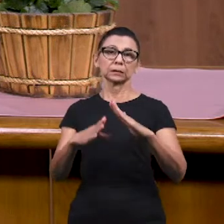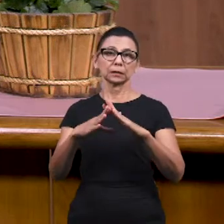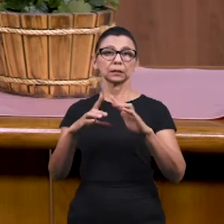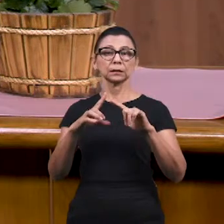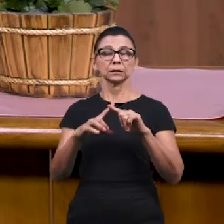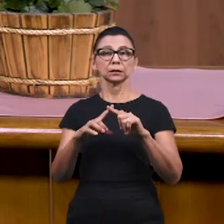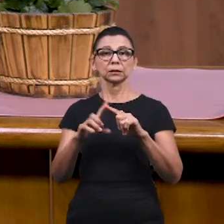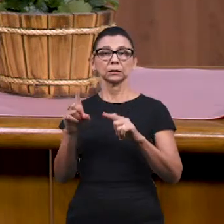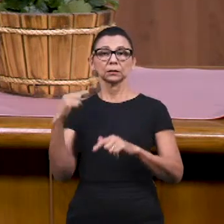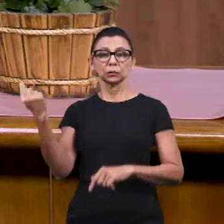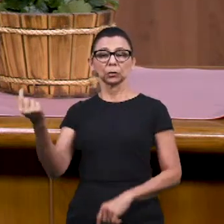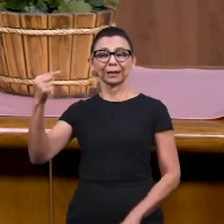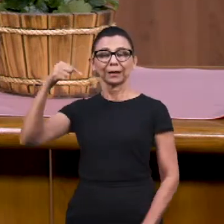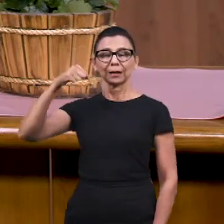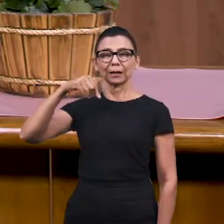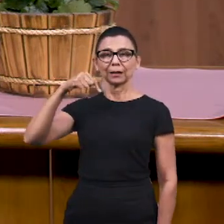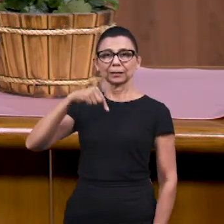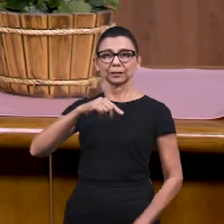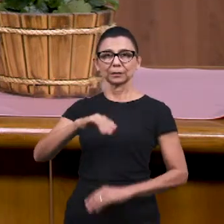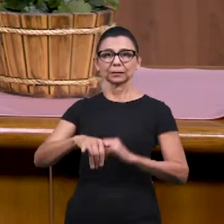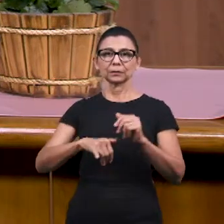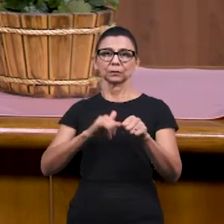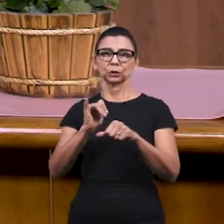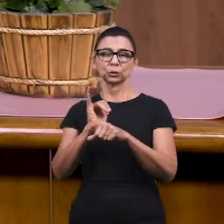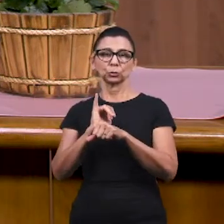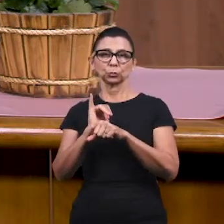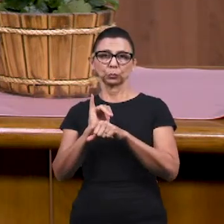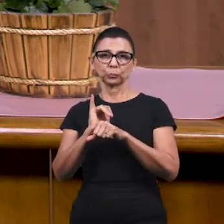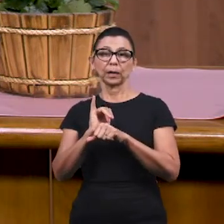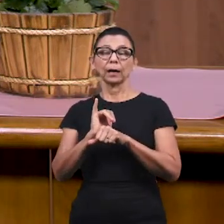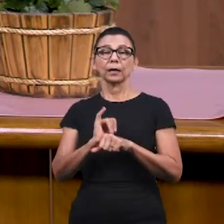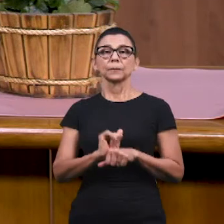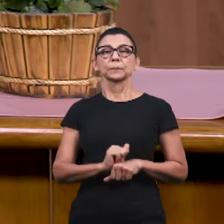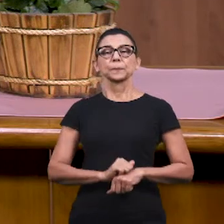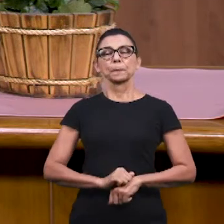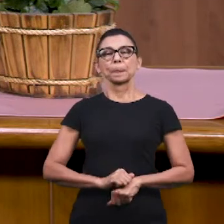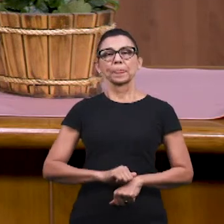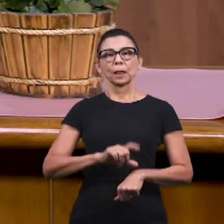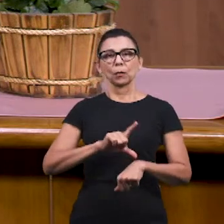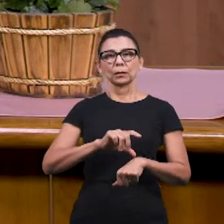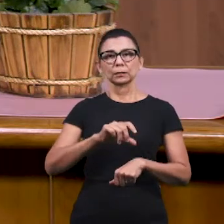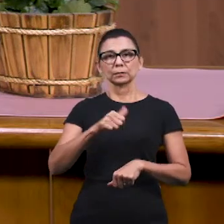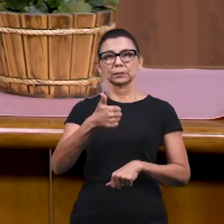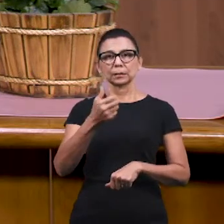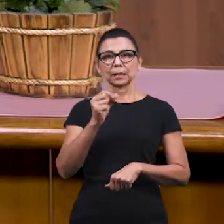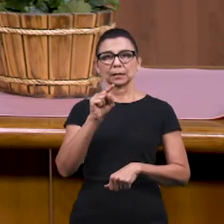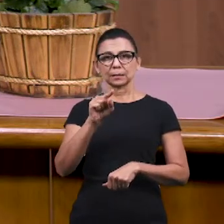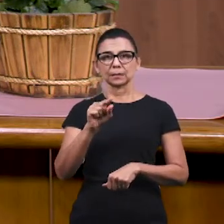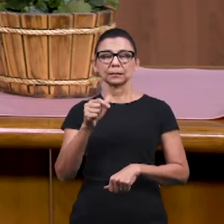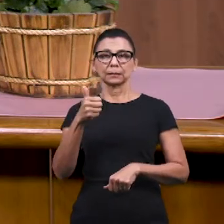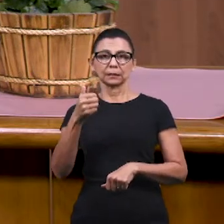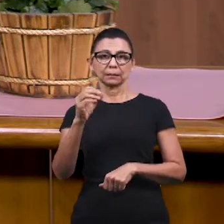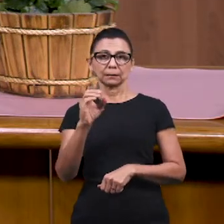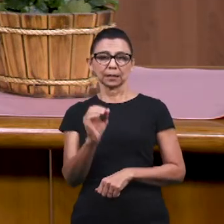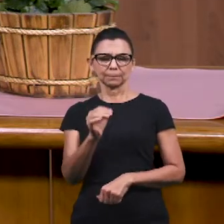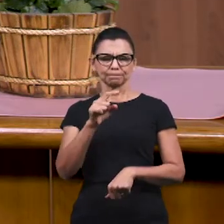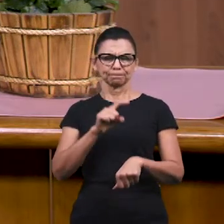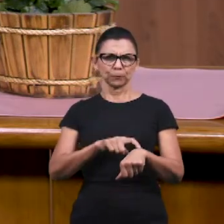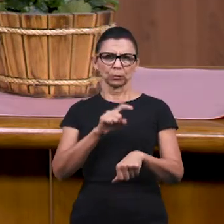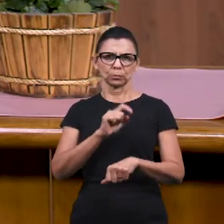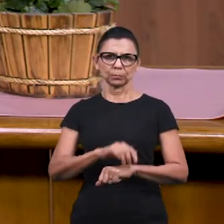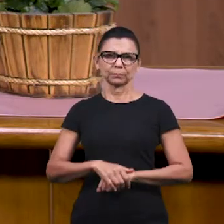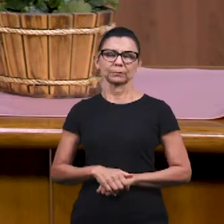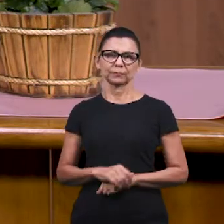enquanto nós aqui vamos pelo YouTube. E às 10h10 em ponto, logo depois da vinheta que vai acontecer, nós